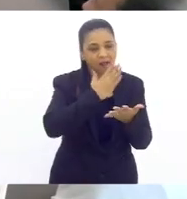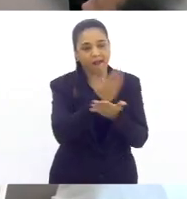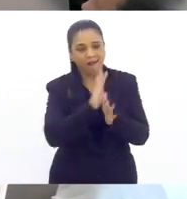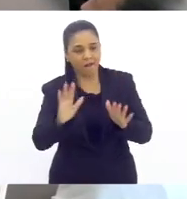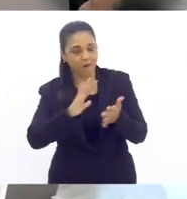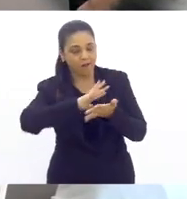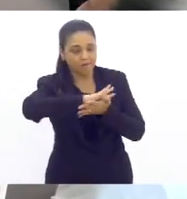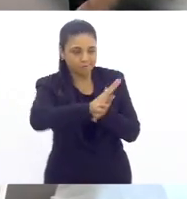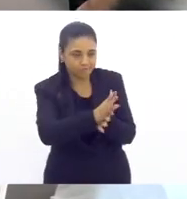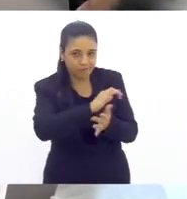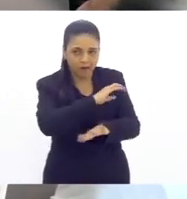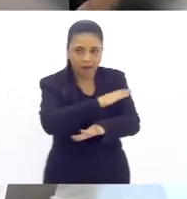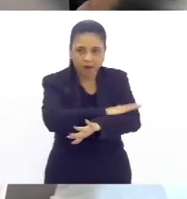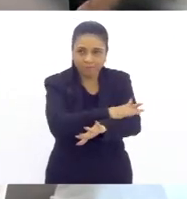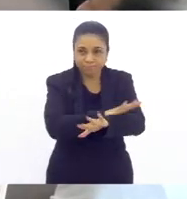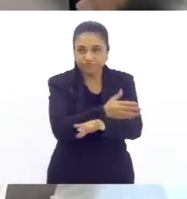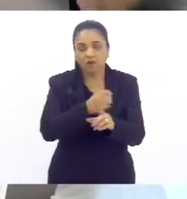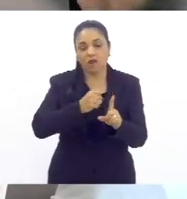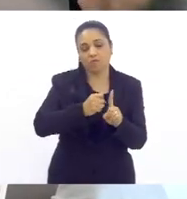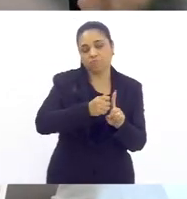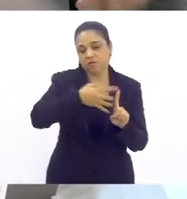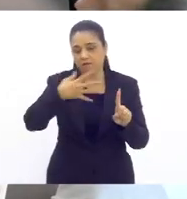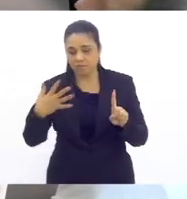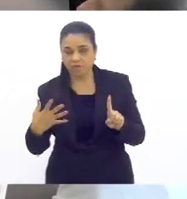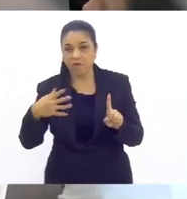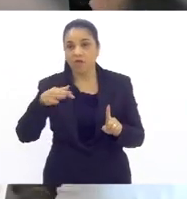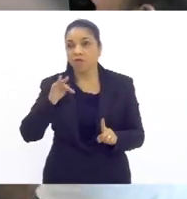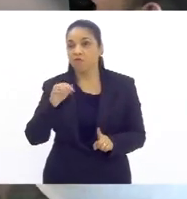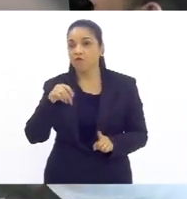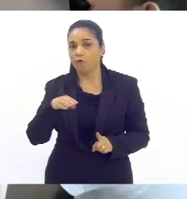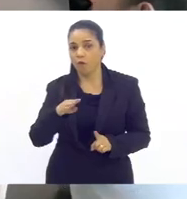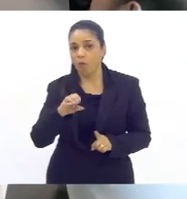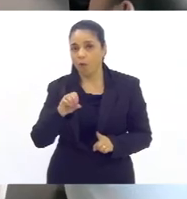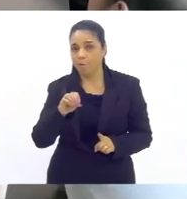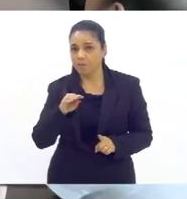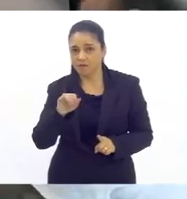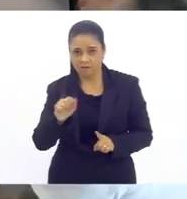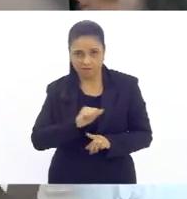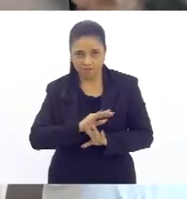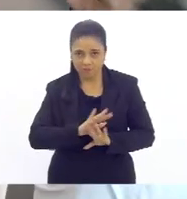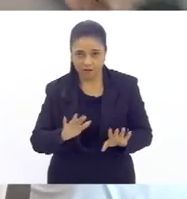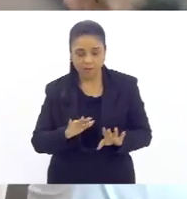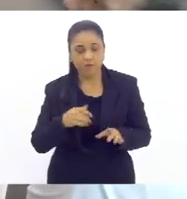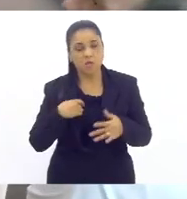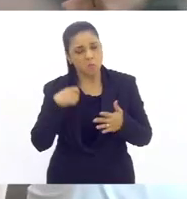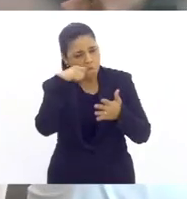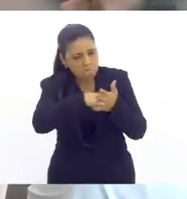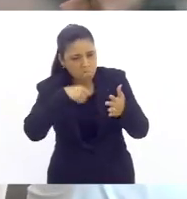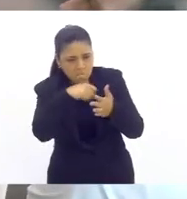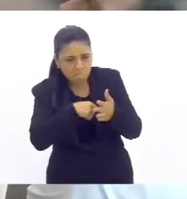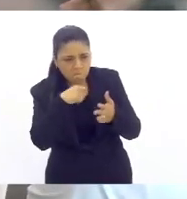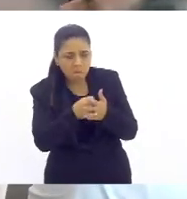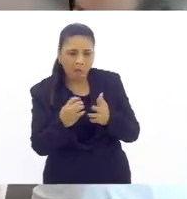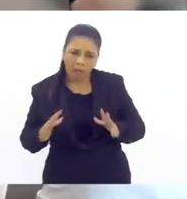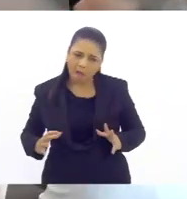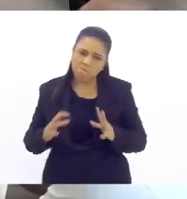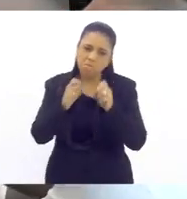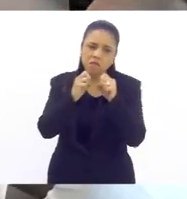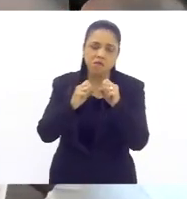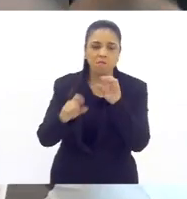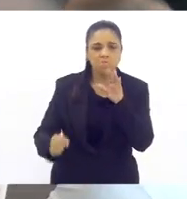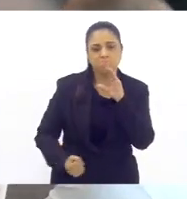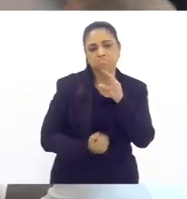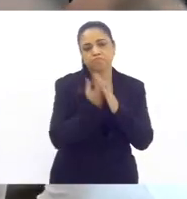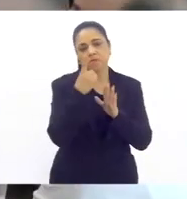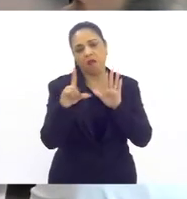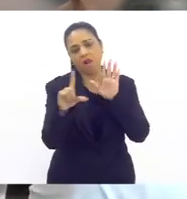a lgbtfobia seria tão bom mas não é assim não é assim a gente briga muito para fazer uma lei briga mais ainda para fazer